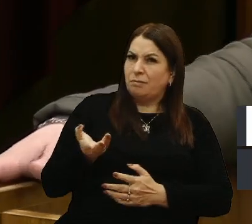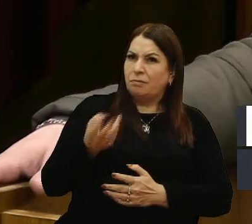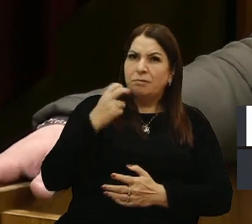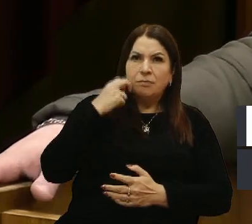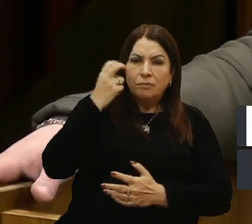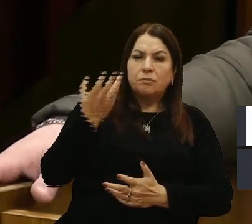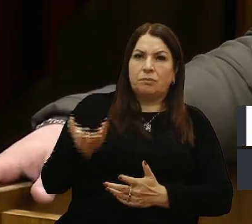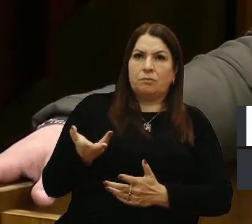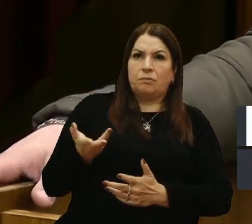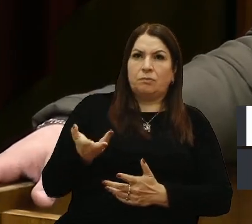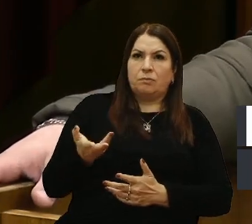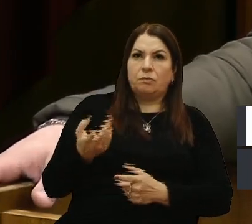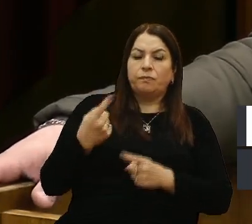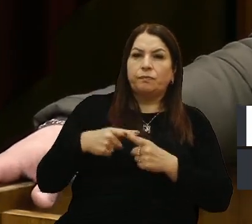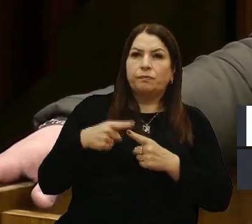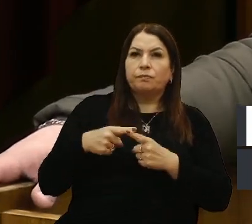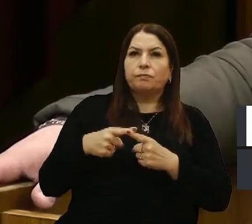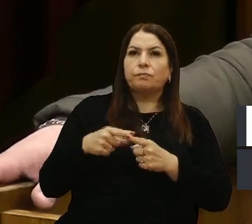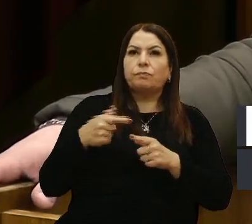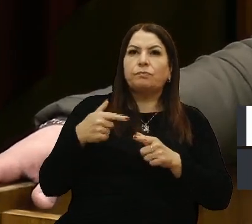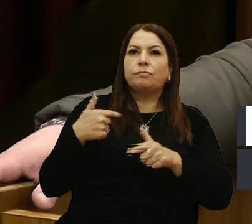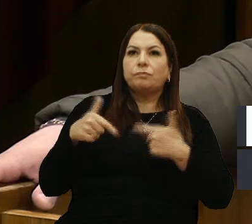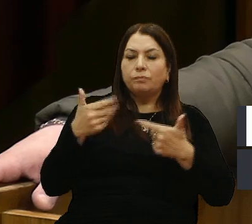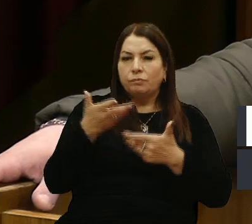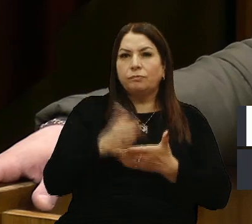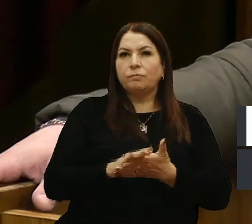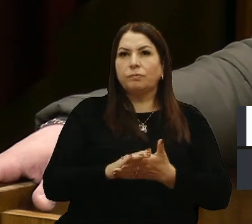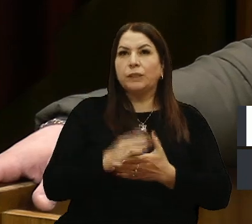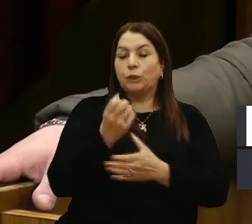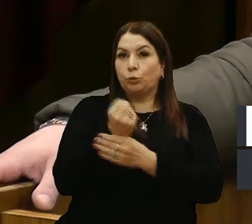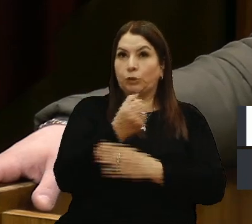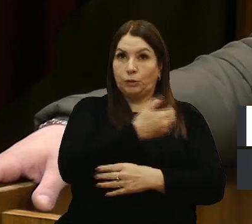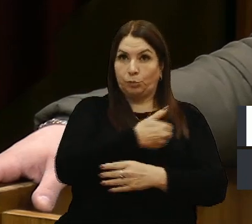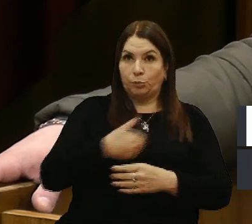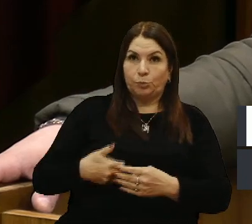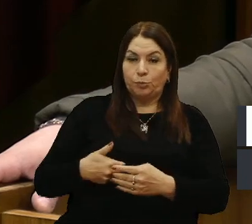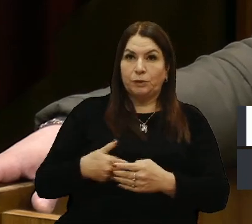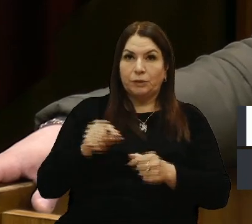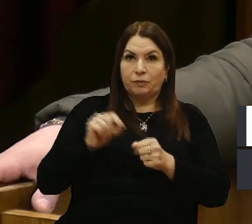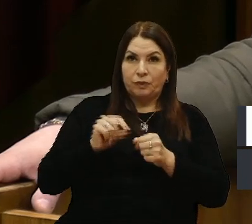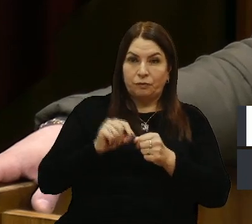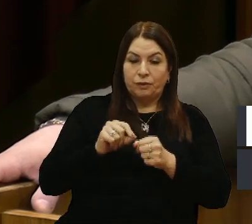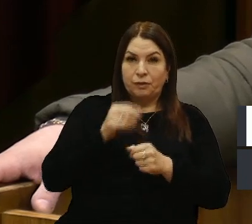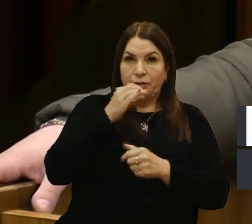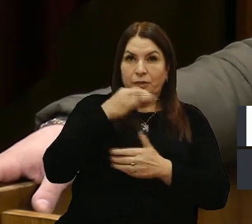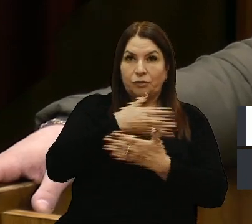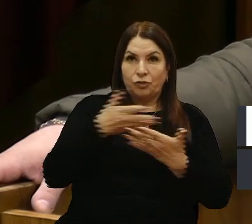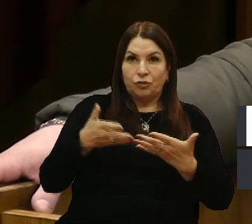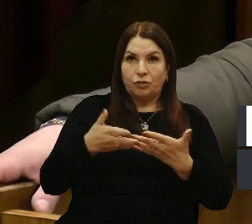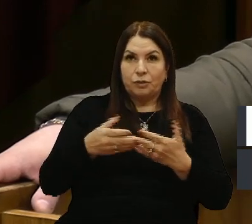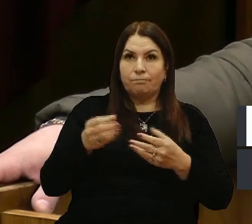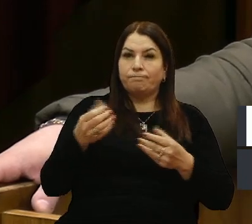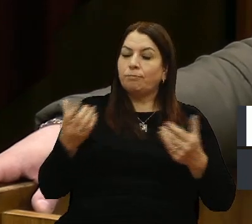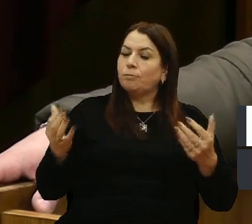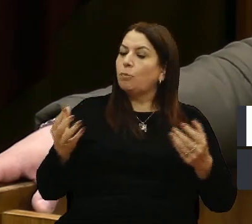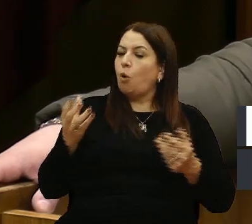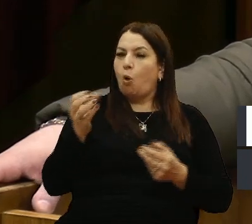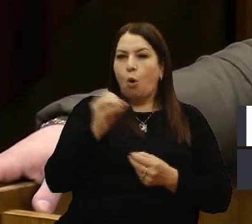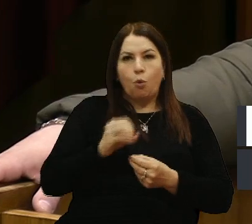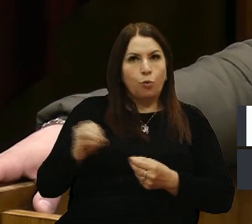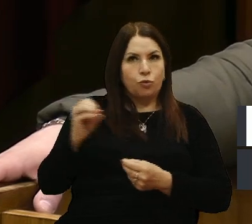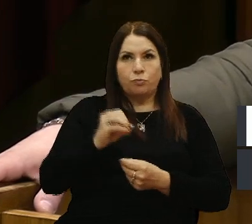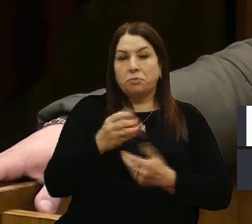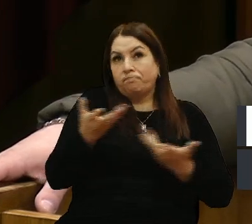vergonha, porque o serviço que a segurança pública faz em Caxias do Sul, que é de excelência,